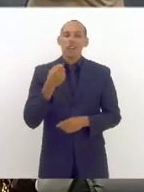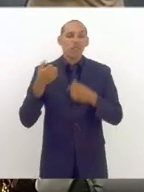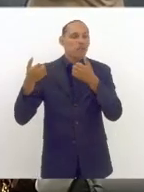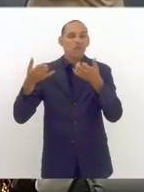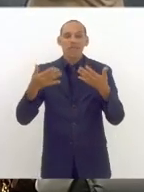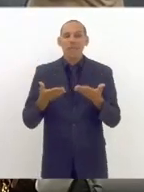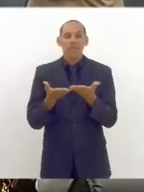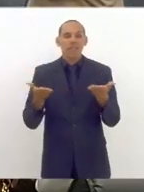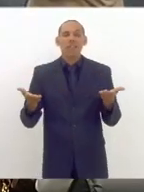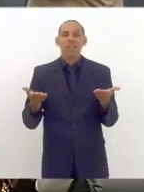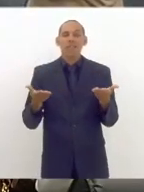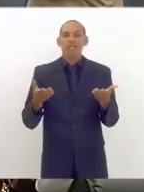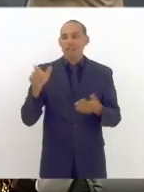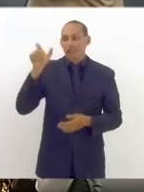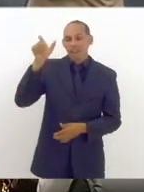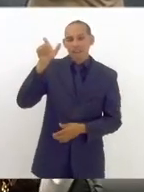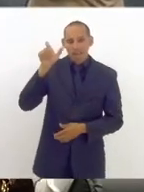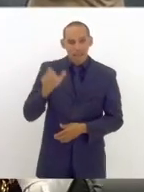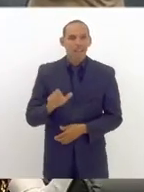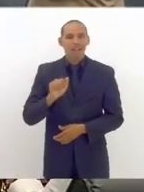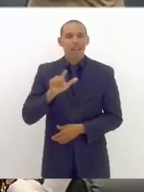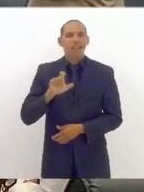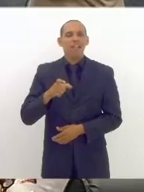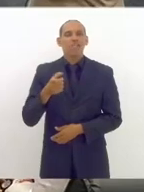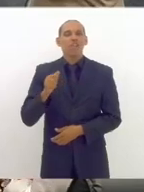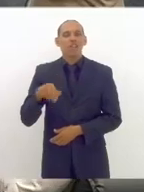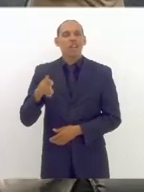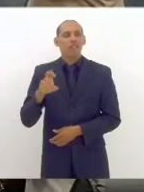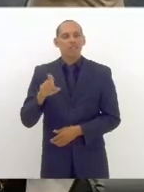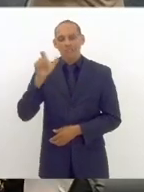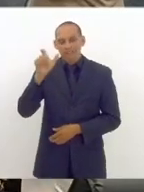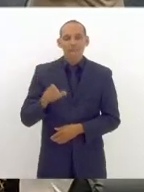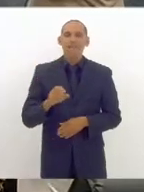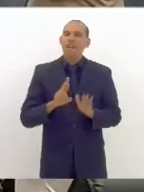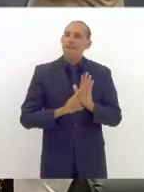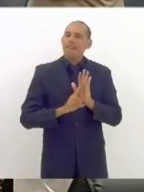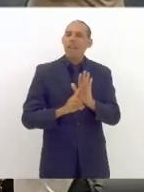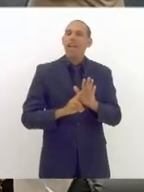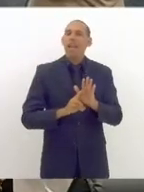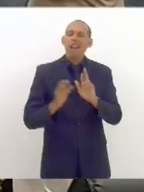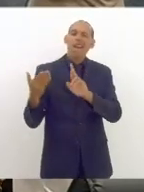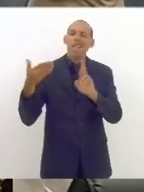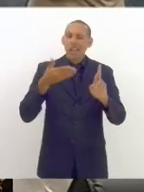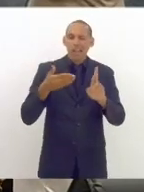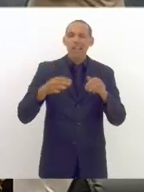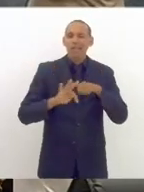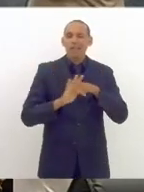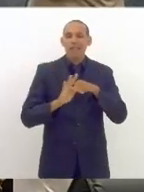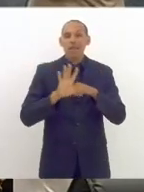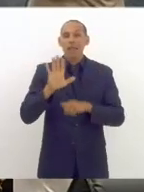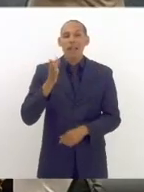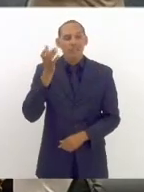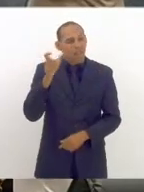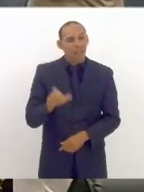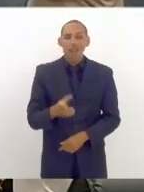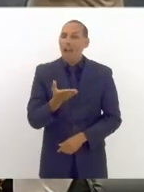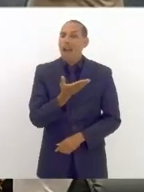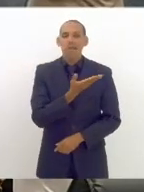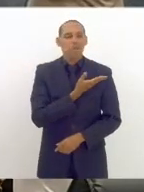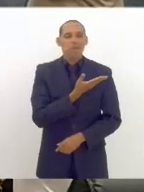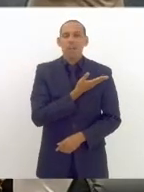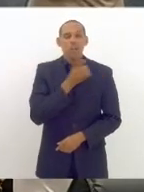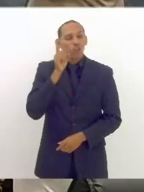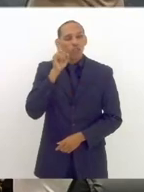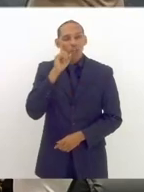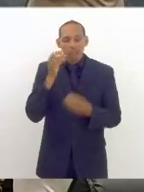para todos vocês que, além dessa referência técnica que todos sabem, ele é um amigo querido de todos nós, nos traz muita segurança no dia a